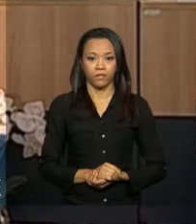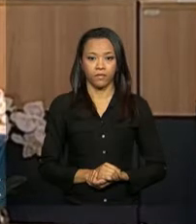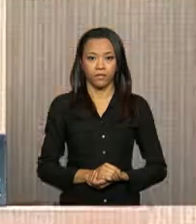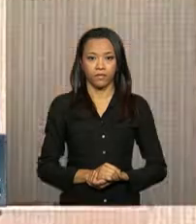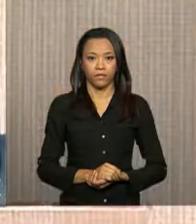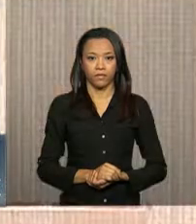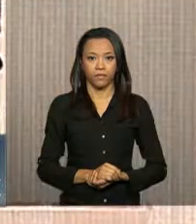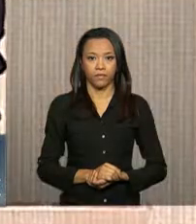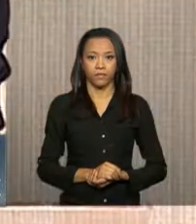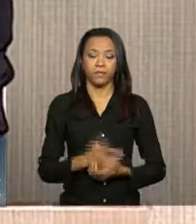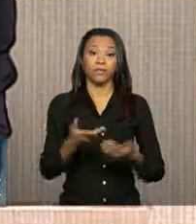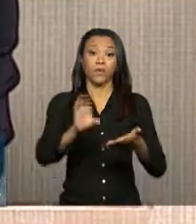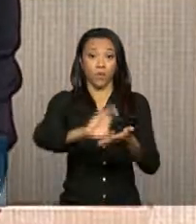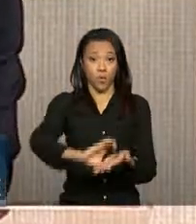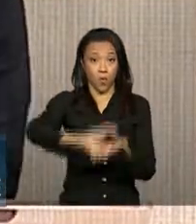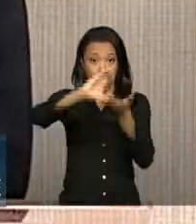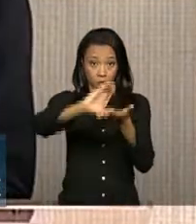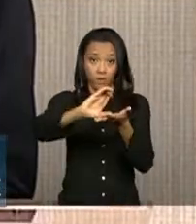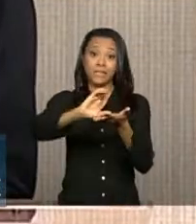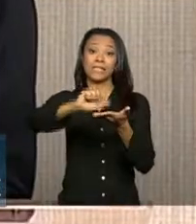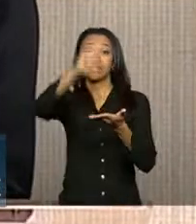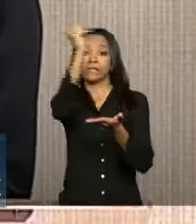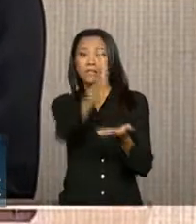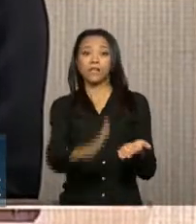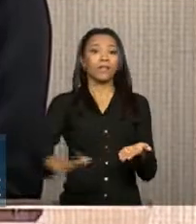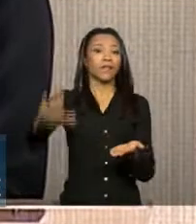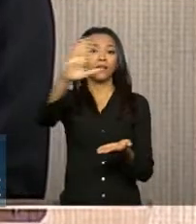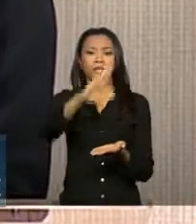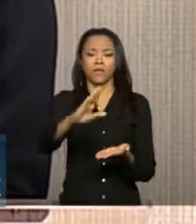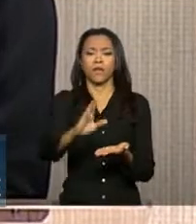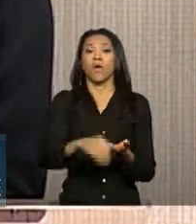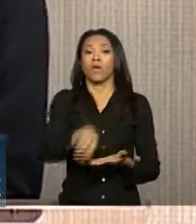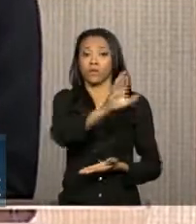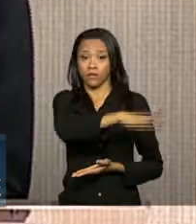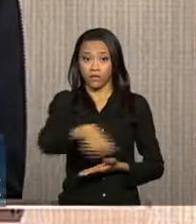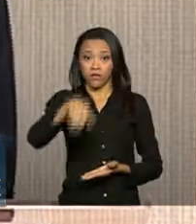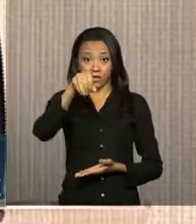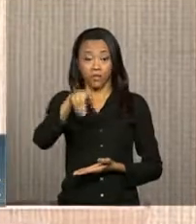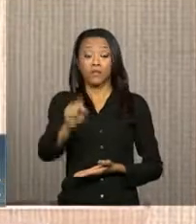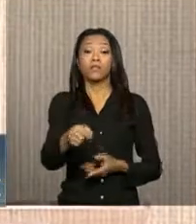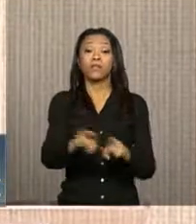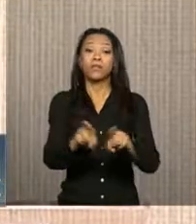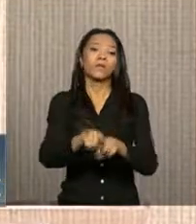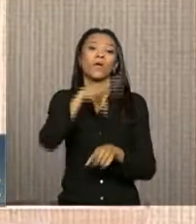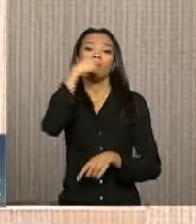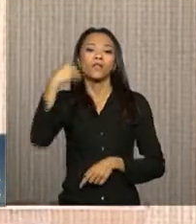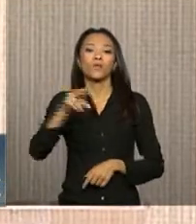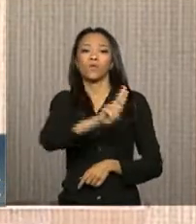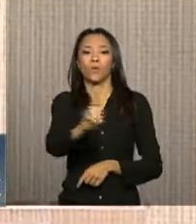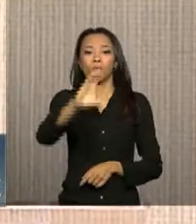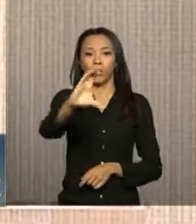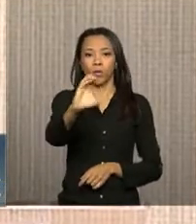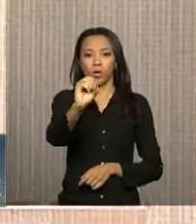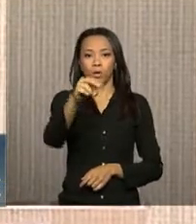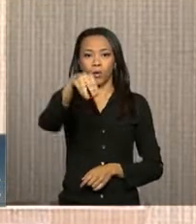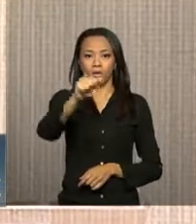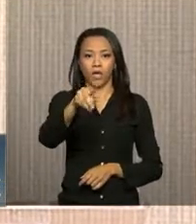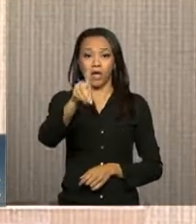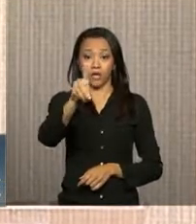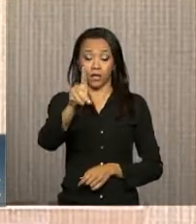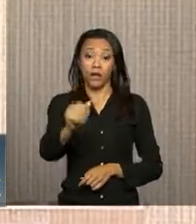o conselho nacional dos direitos da criança e do adolescente conanda foi criado pela lei